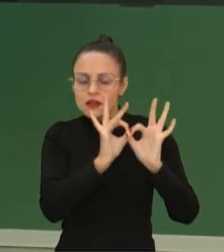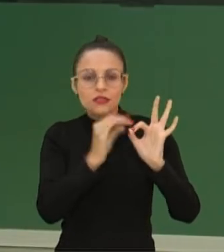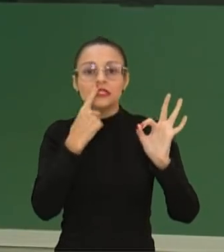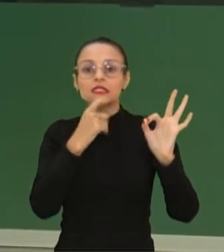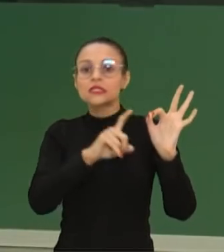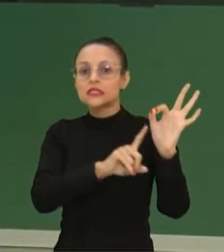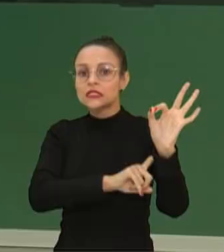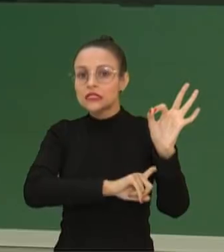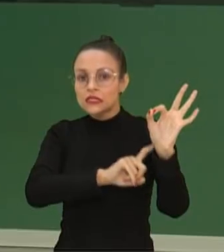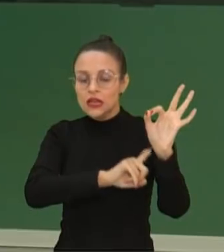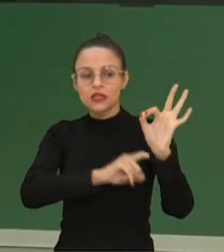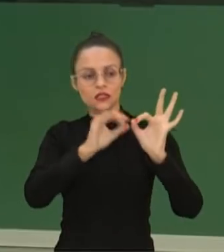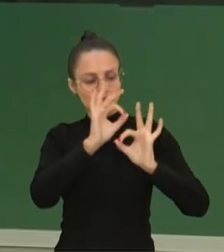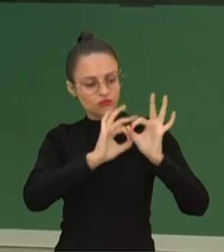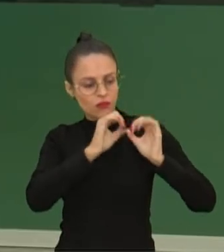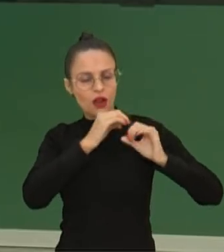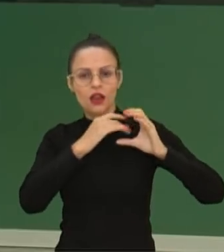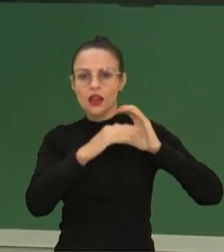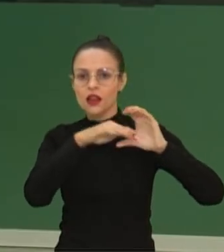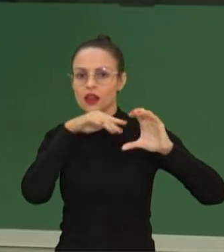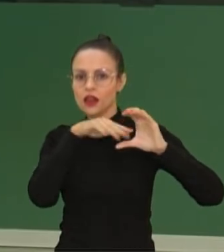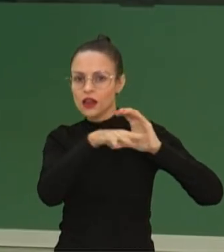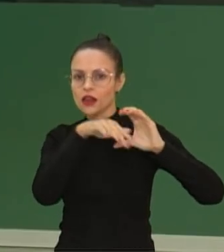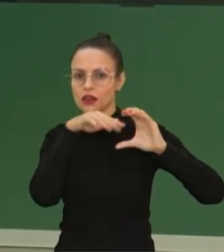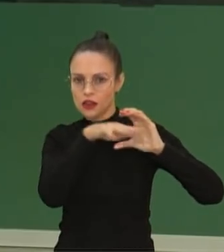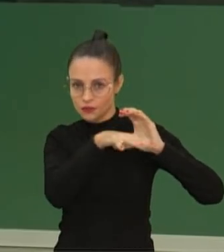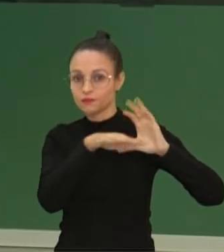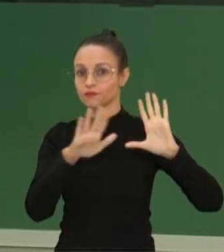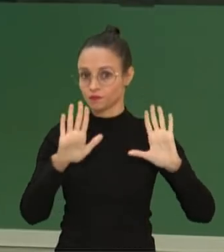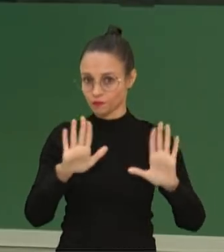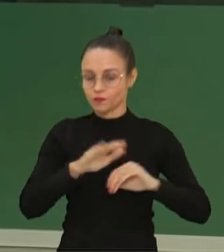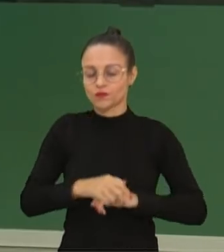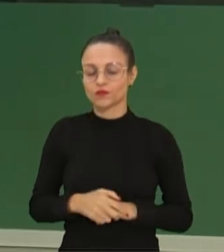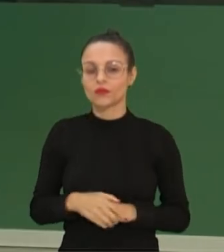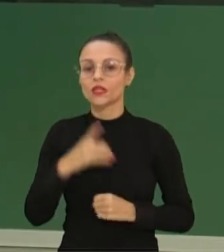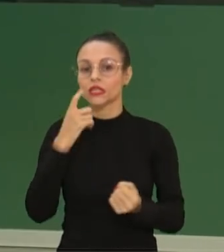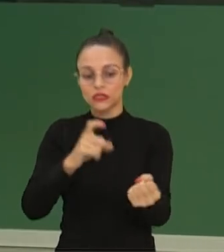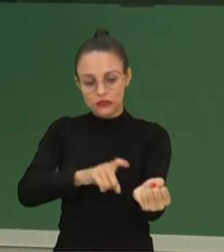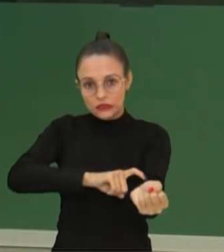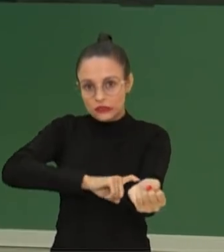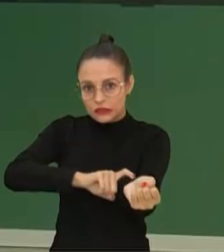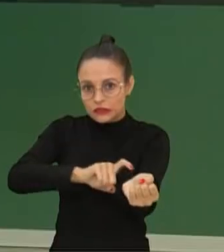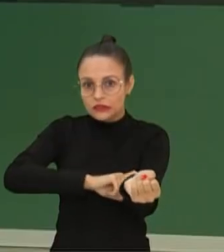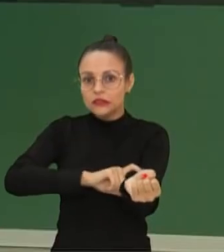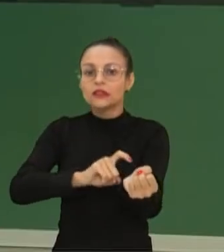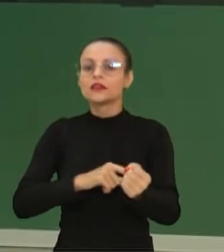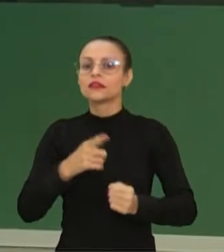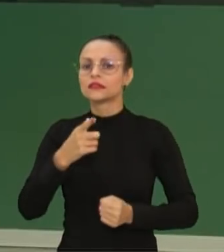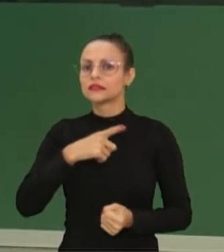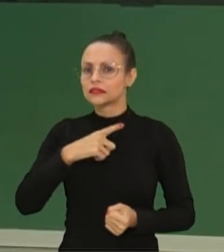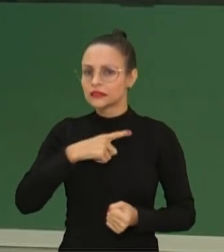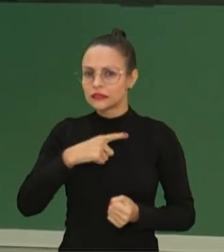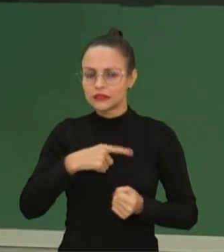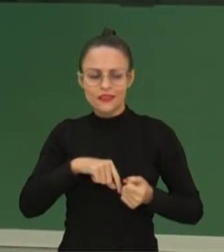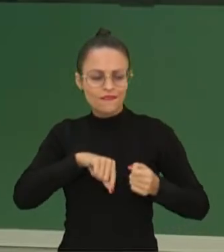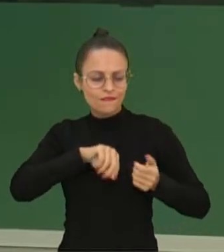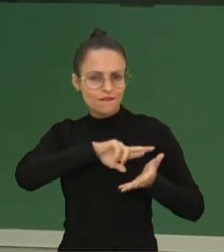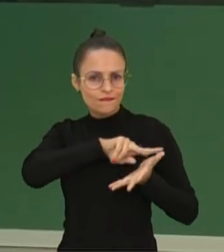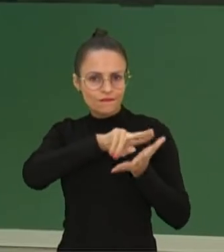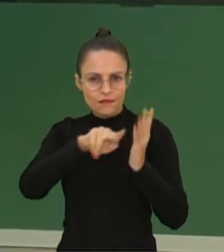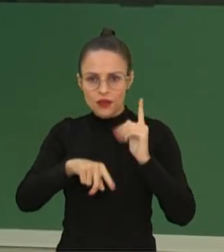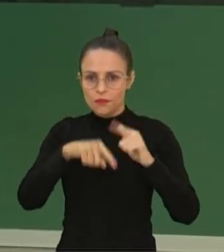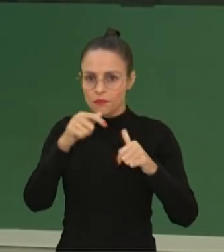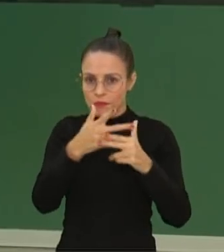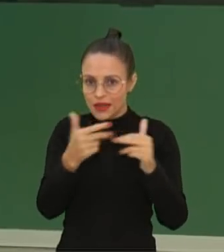materiais vai circular, tá? O sangue, ele é composto por vários materiais, vários tipos